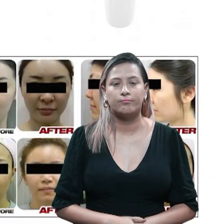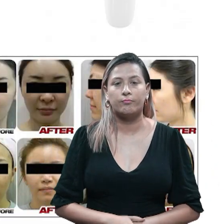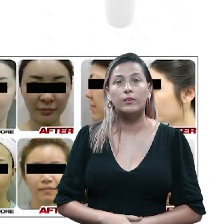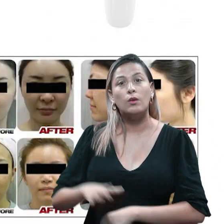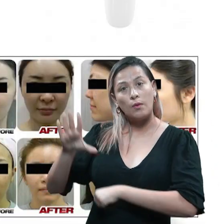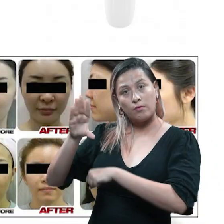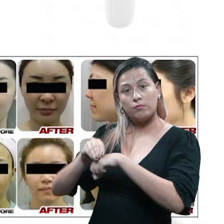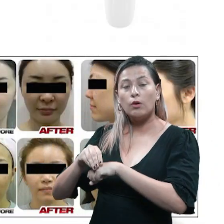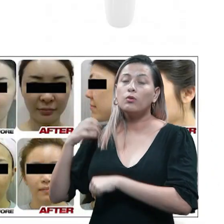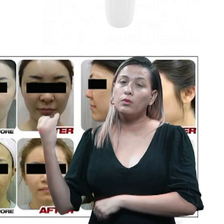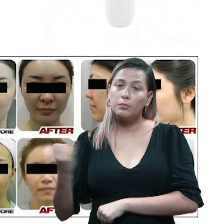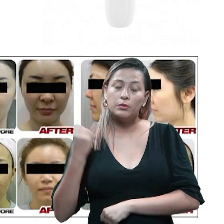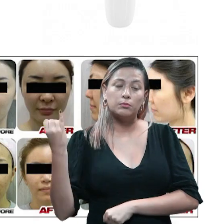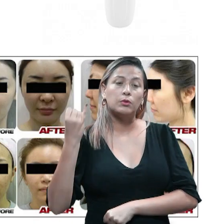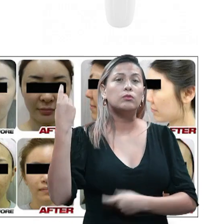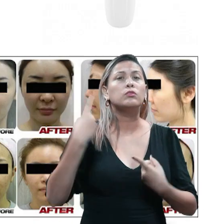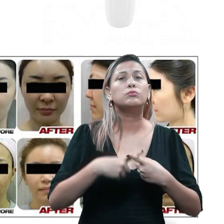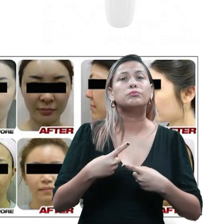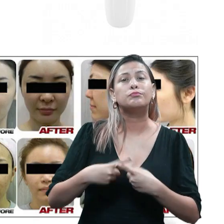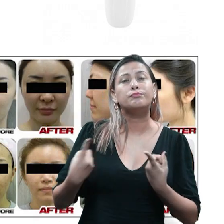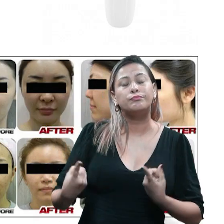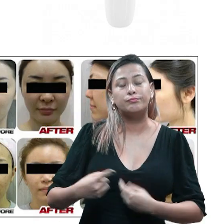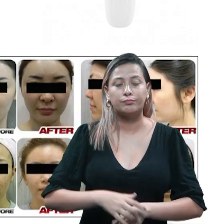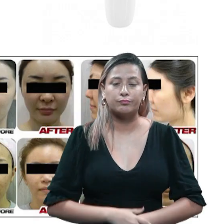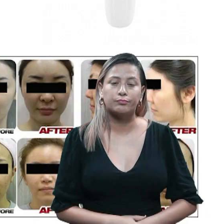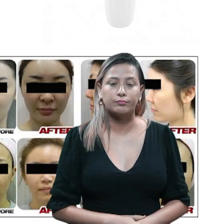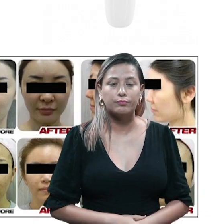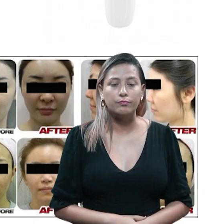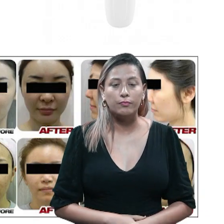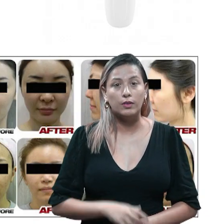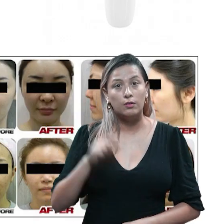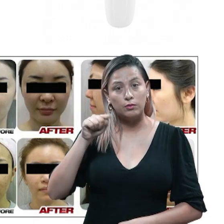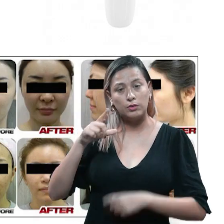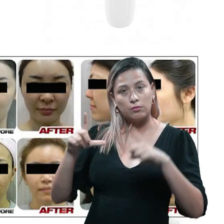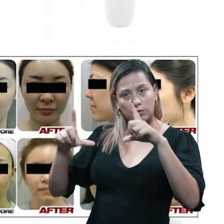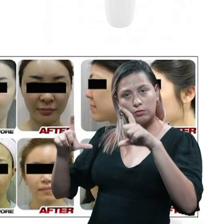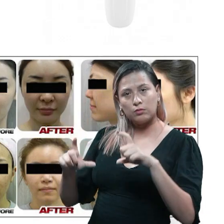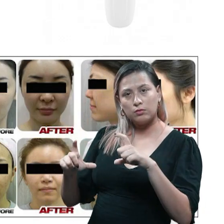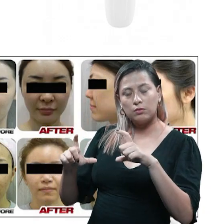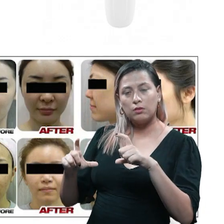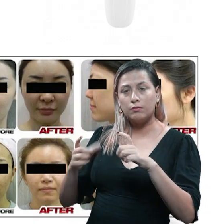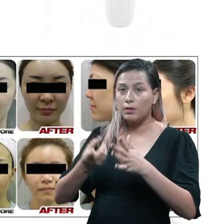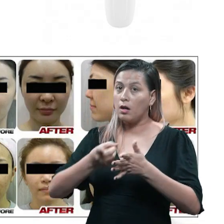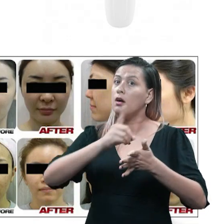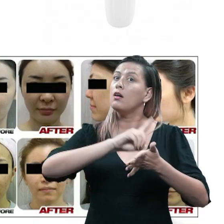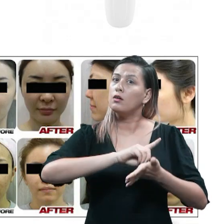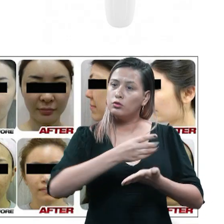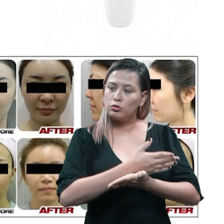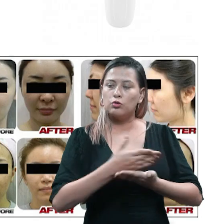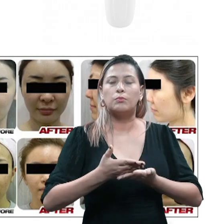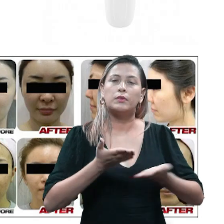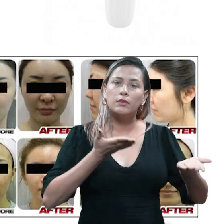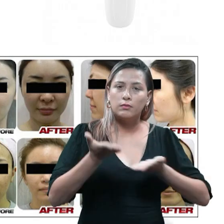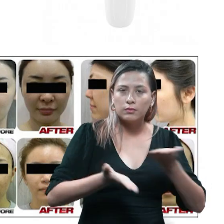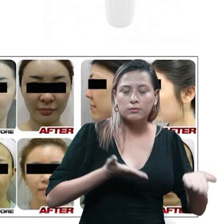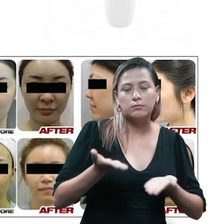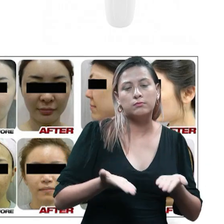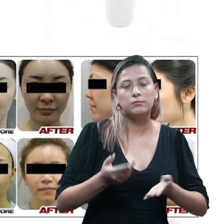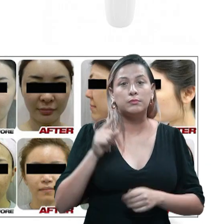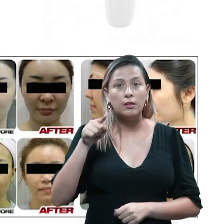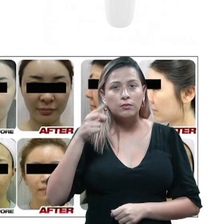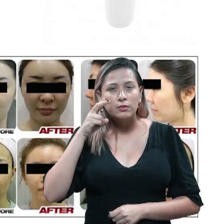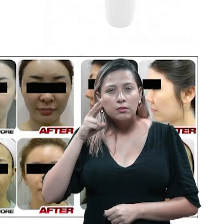Fotografar é importante. Por quê? Porque você fotografa o seu cliente antes de começar para